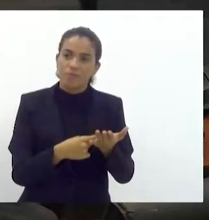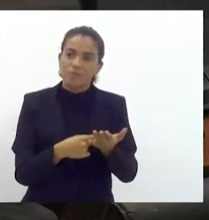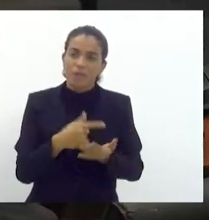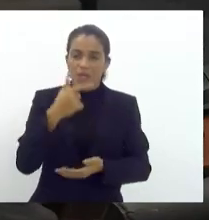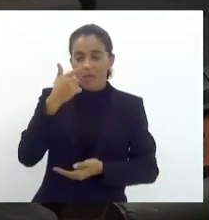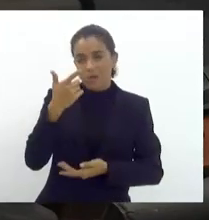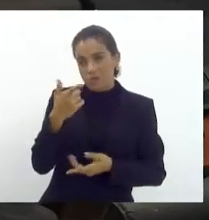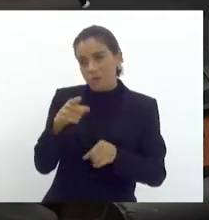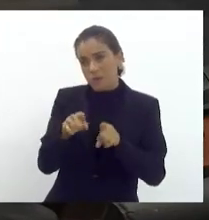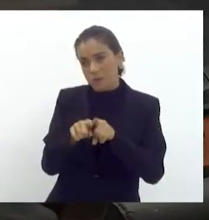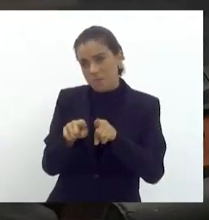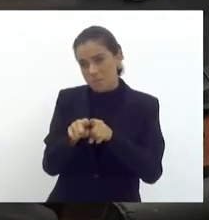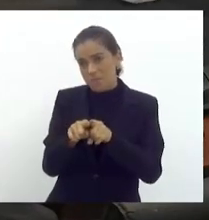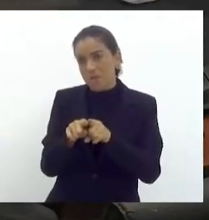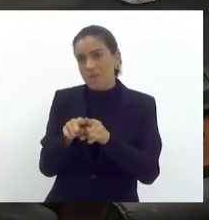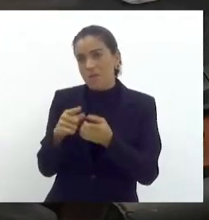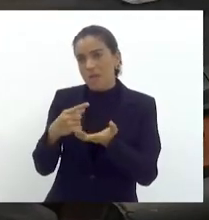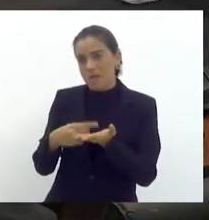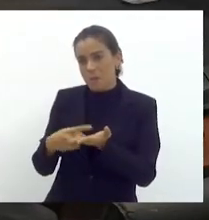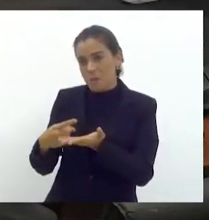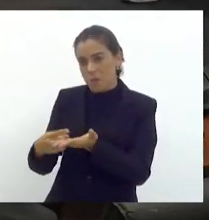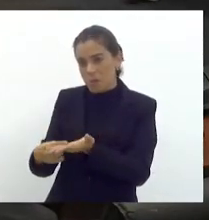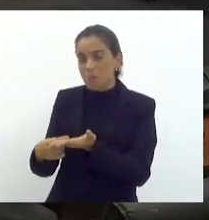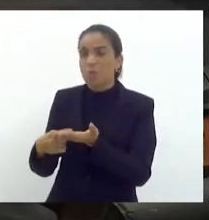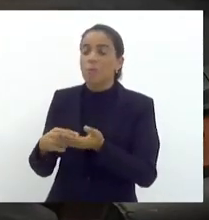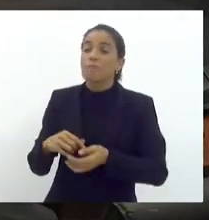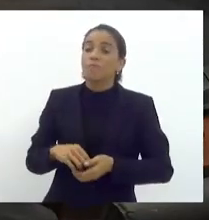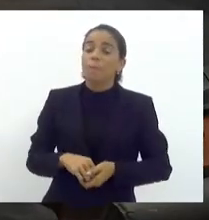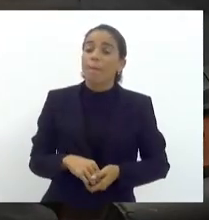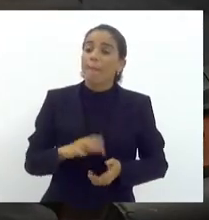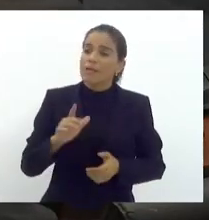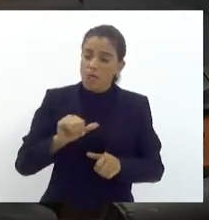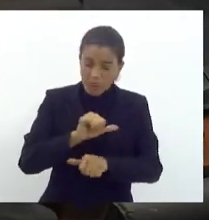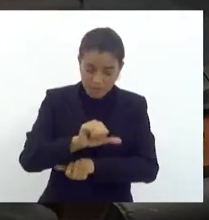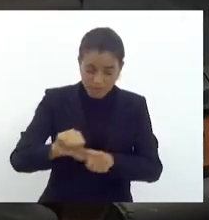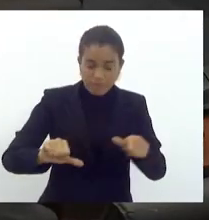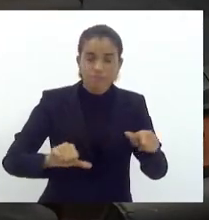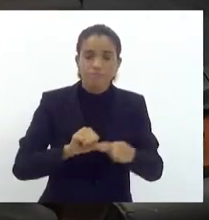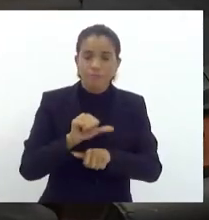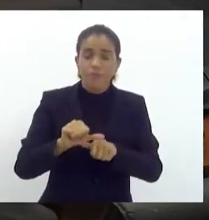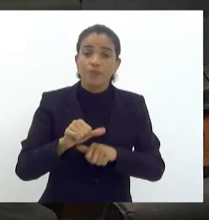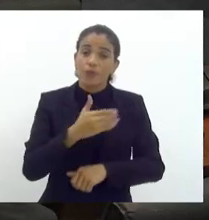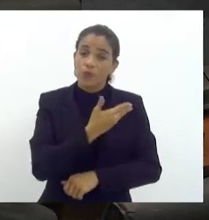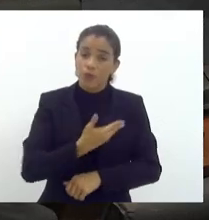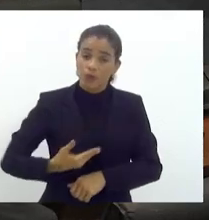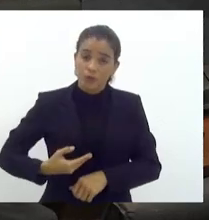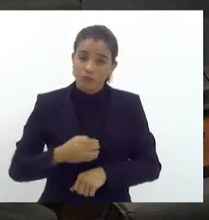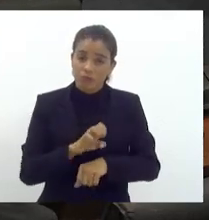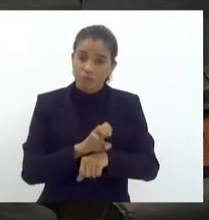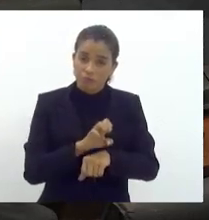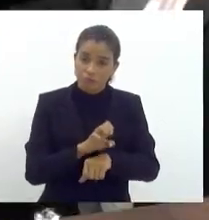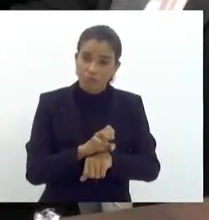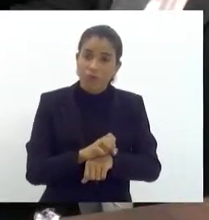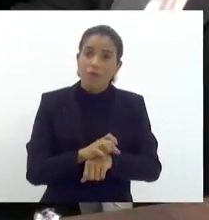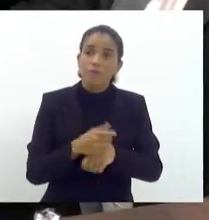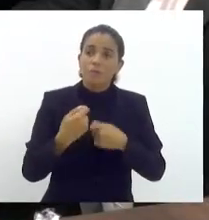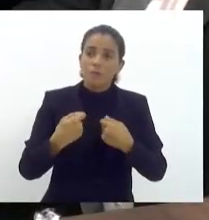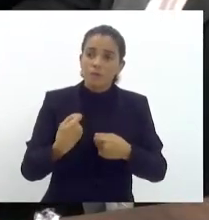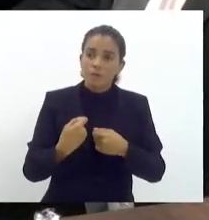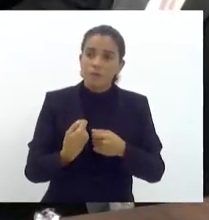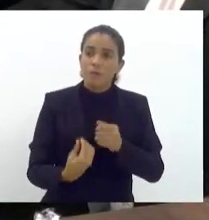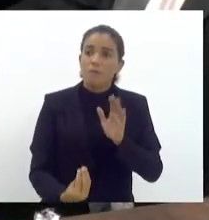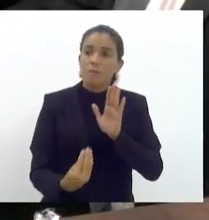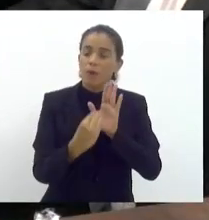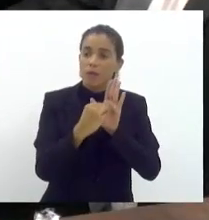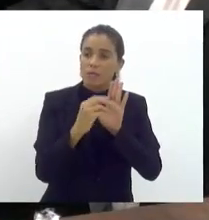comandou este acordo que e já tá retificado que o governo do estado do Rio de Janeiro deverá aplicar